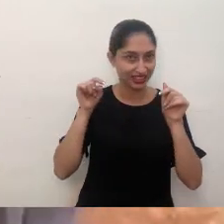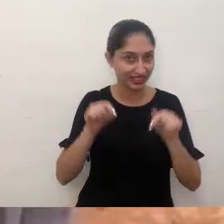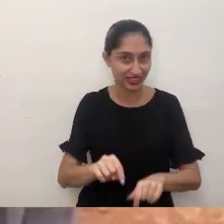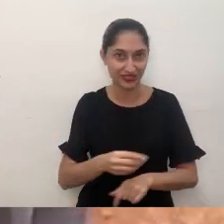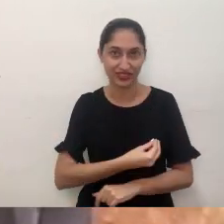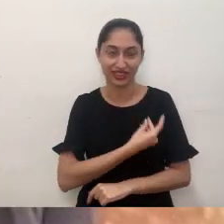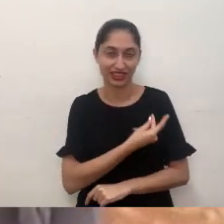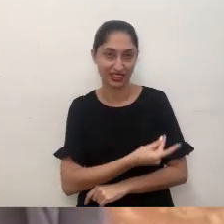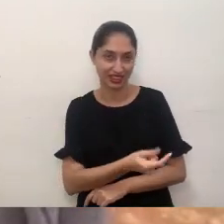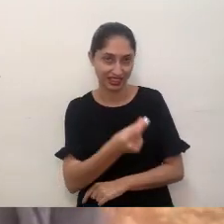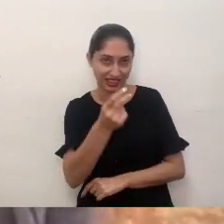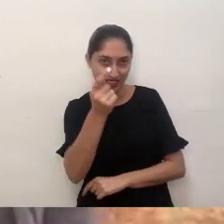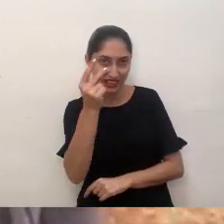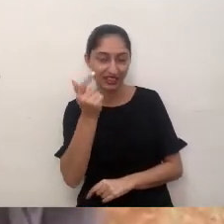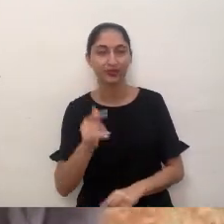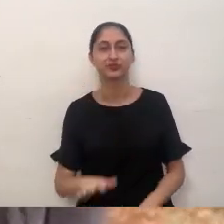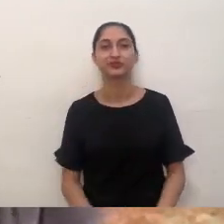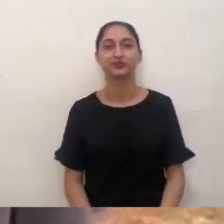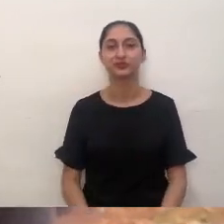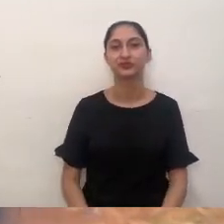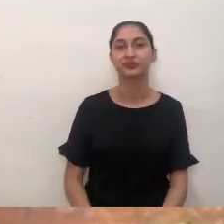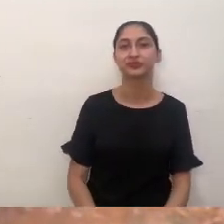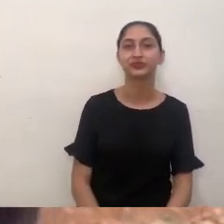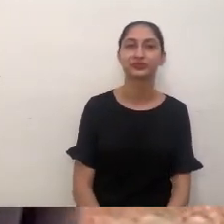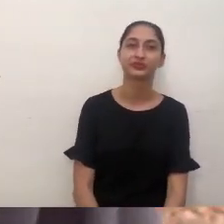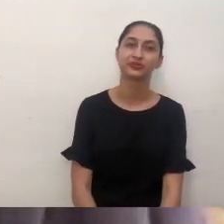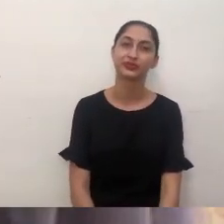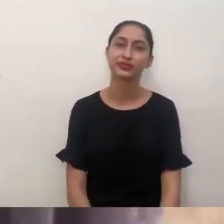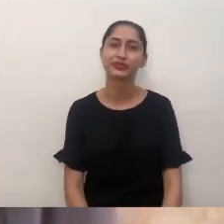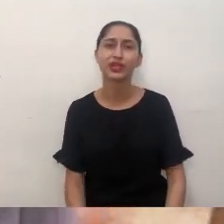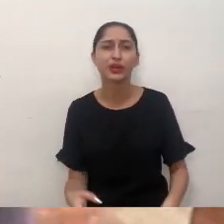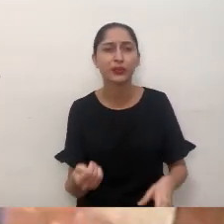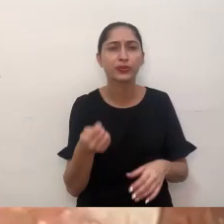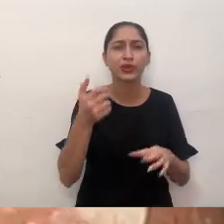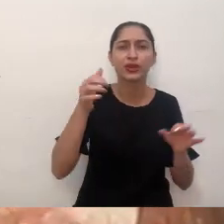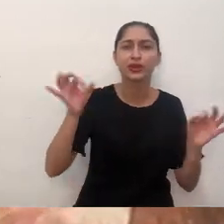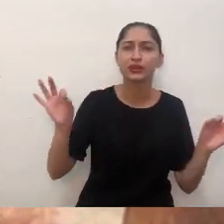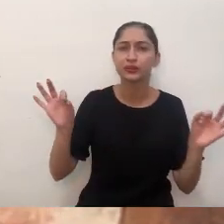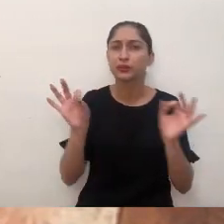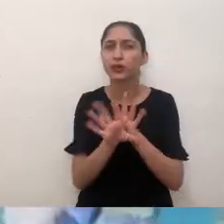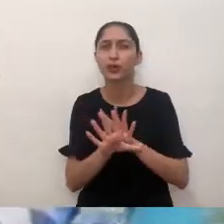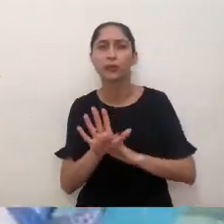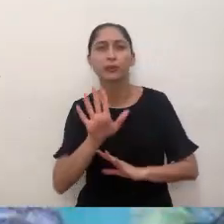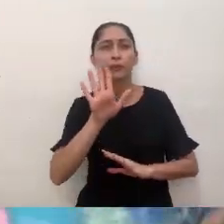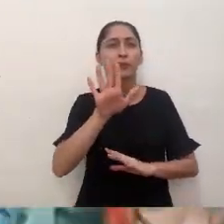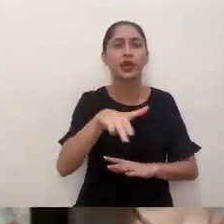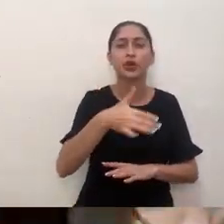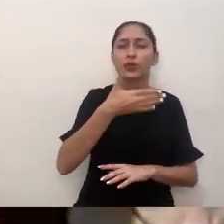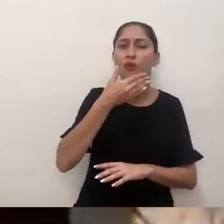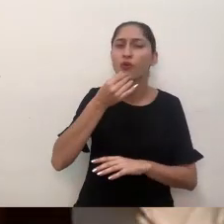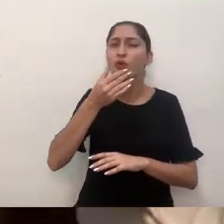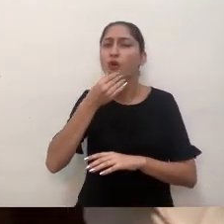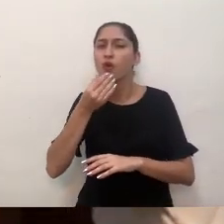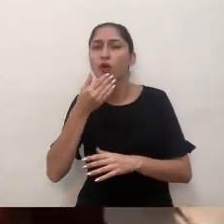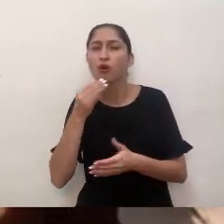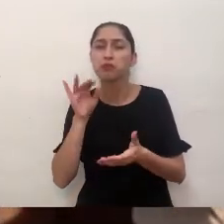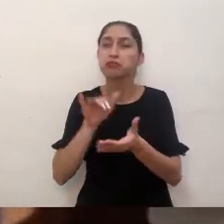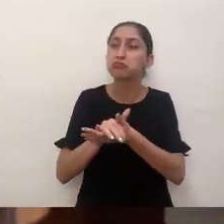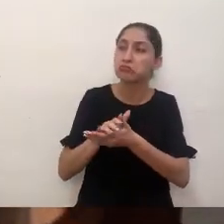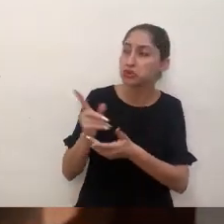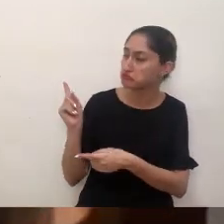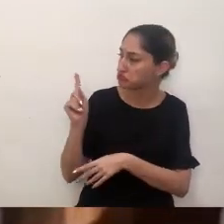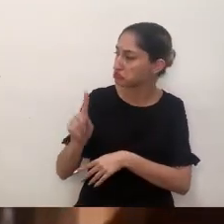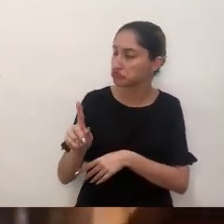Tá ficando pronto, mas o noivo não chegou não. Meu beija-flor